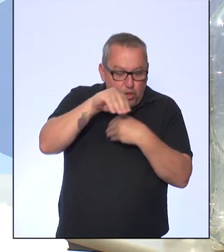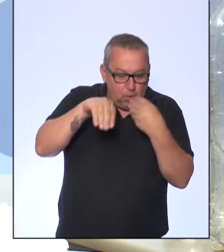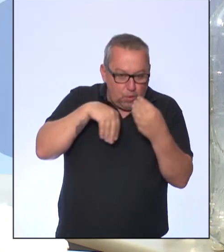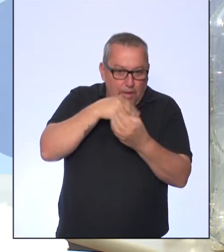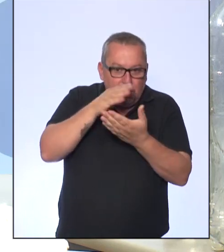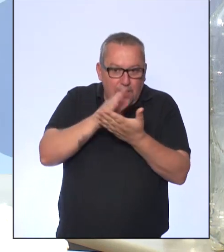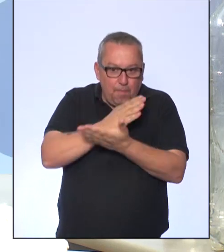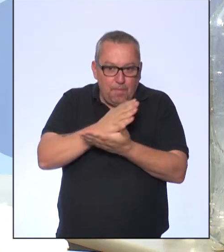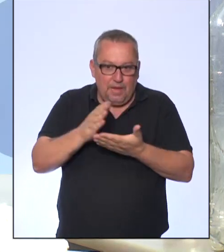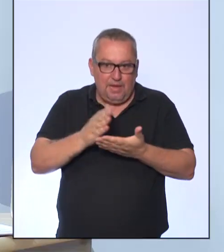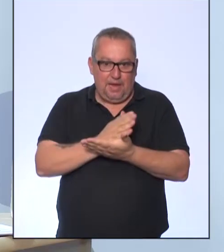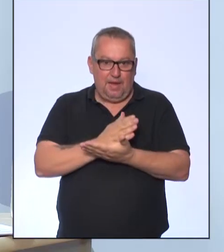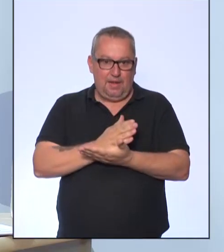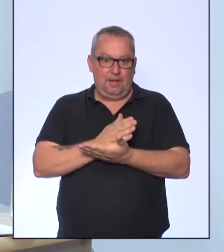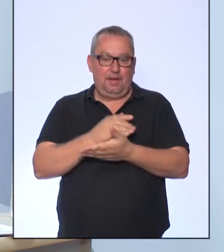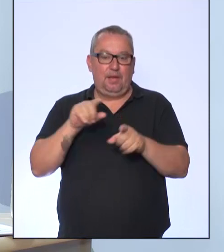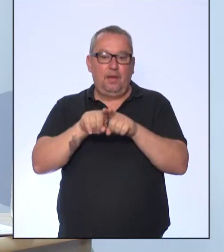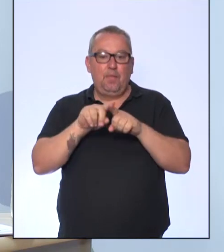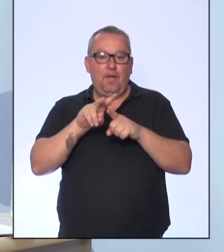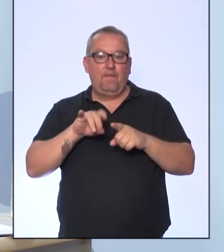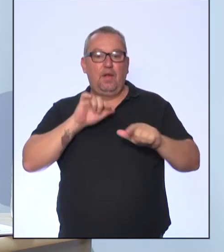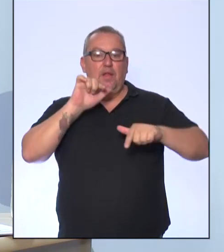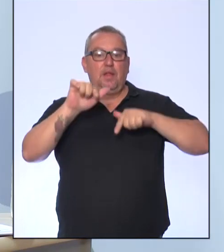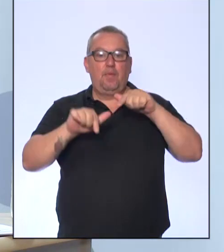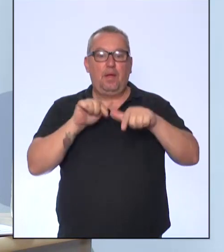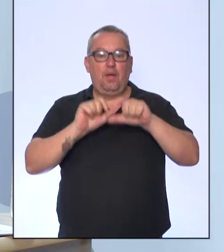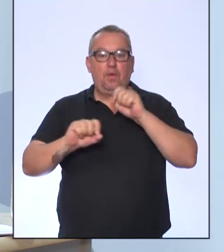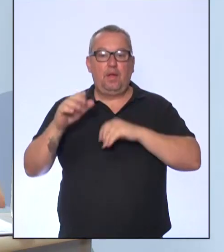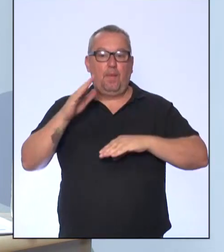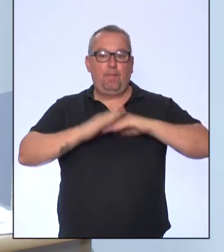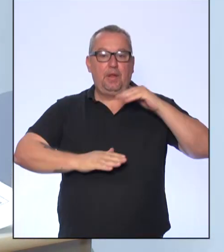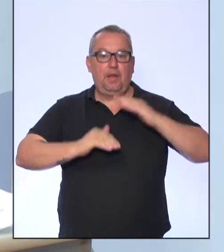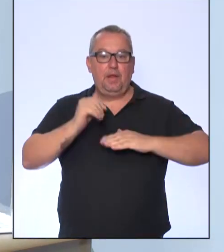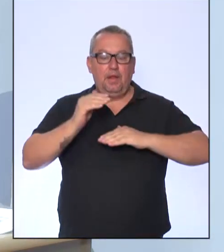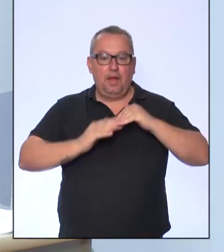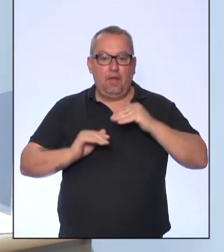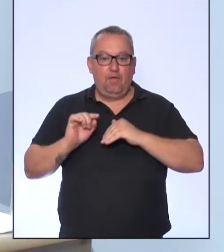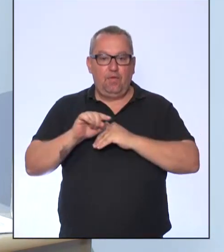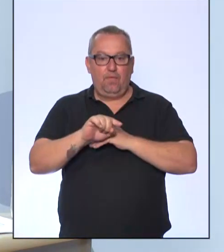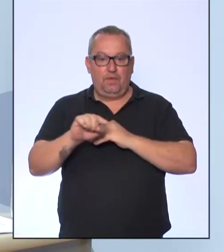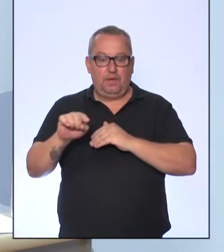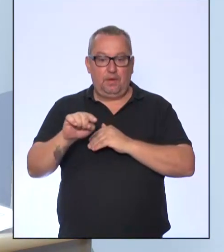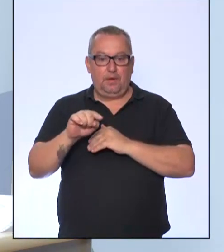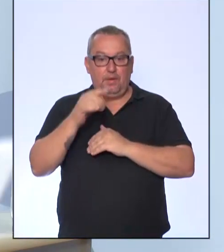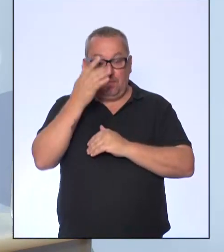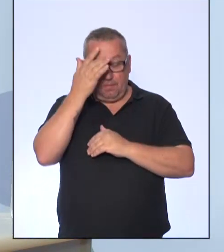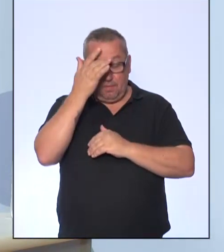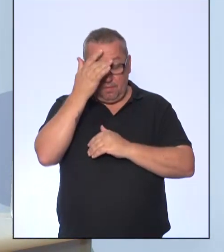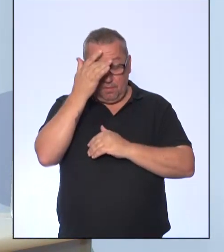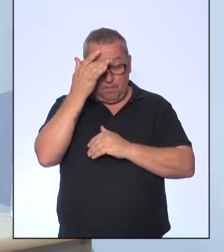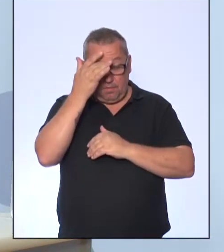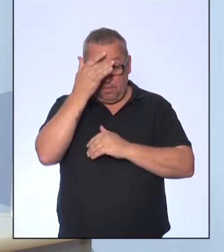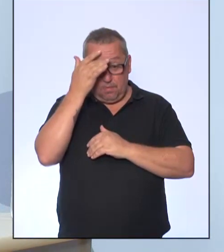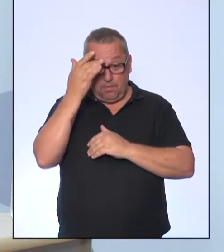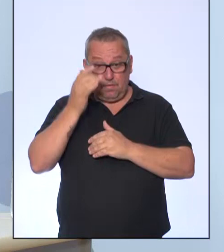misturas. A gente vai trabalhar a habilidade aqui com vocês, né?